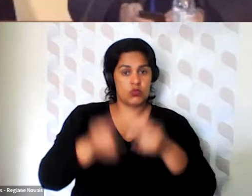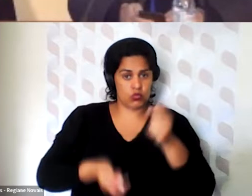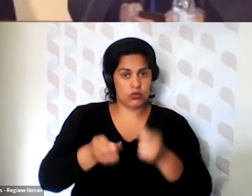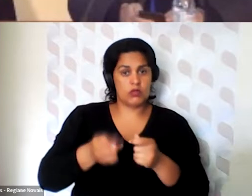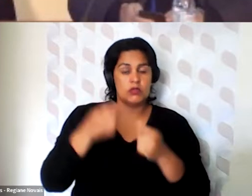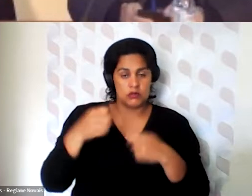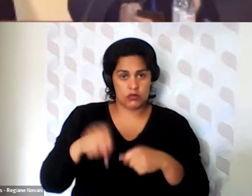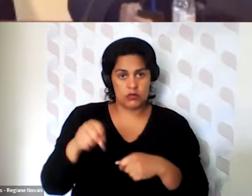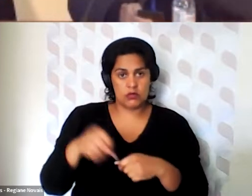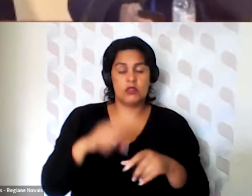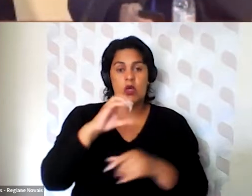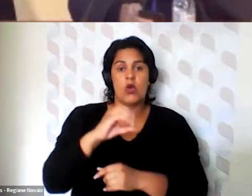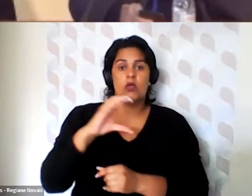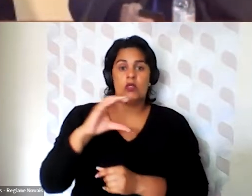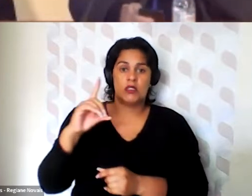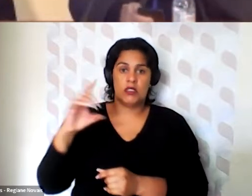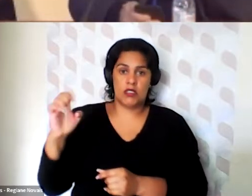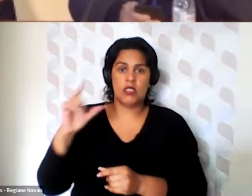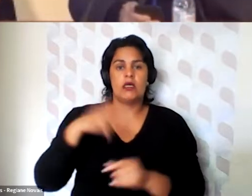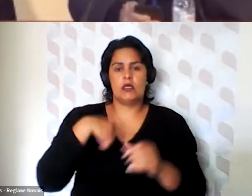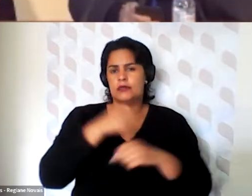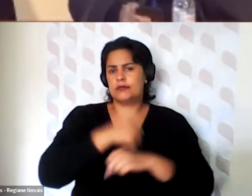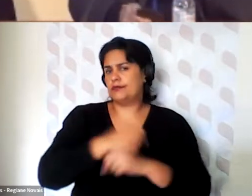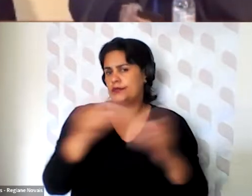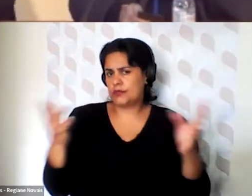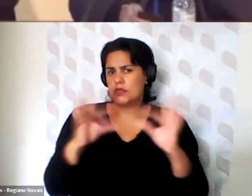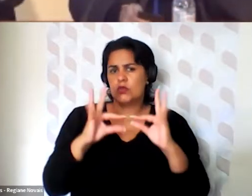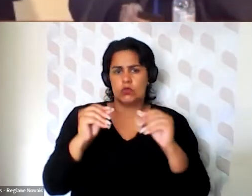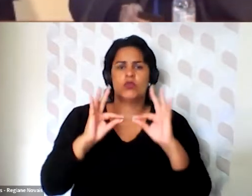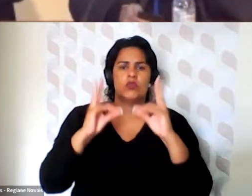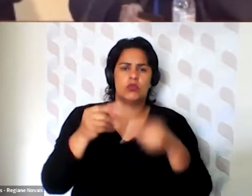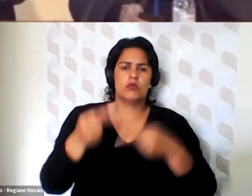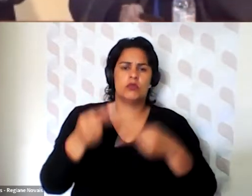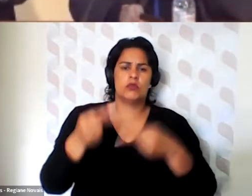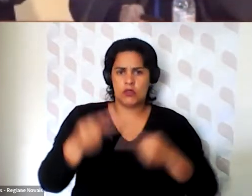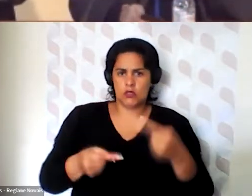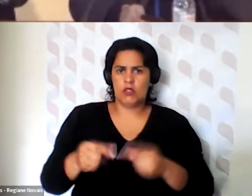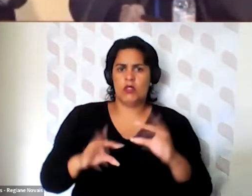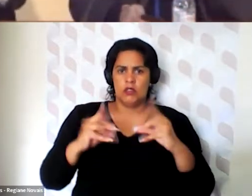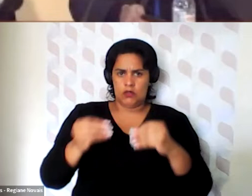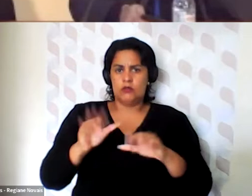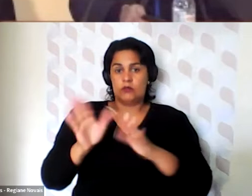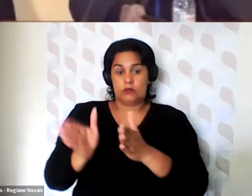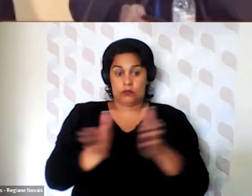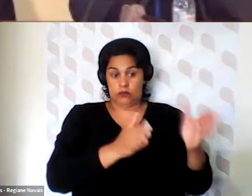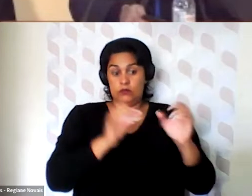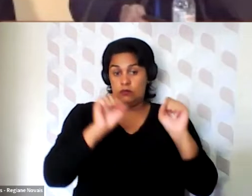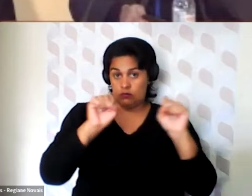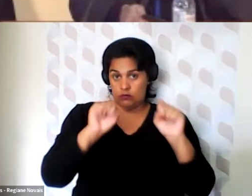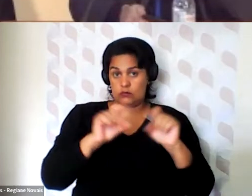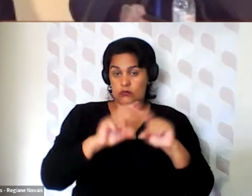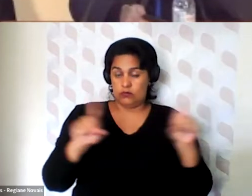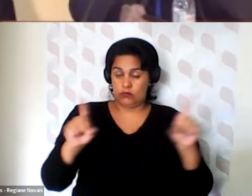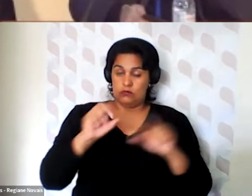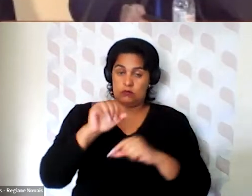40% disso são questões de meio ambiente e produtos químicos, né? Então, isso já dá uma ideia também do papel que essa área tem dentro